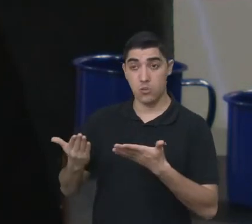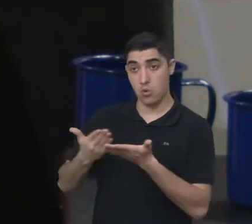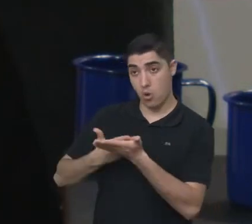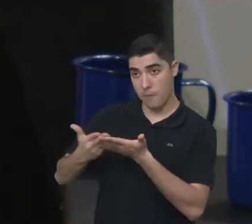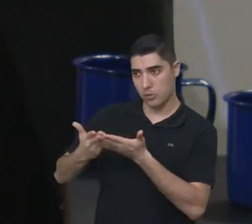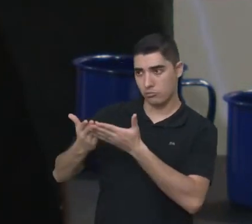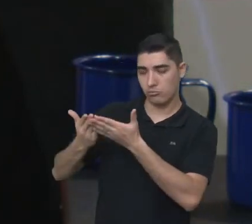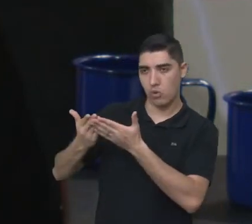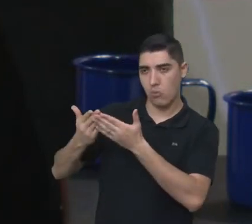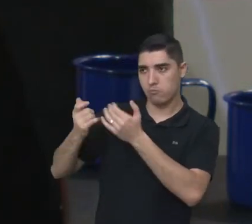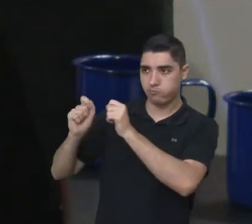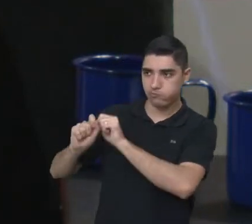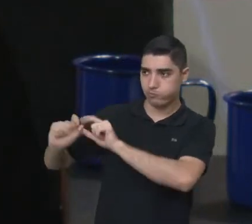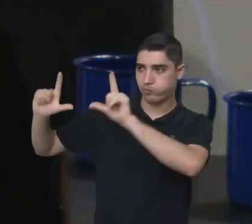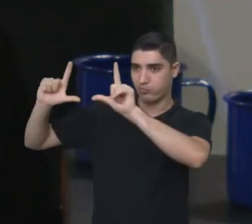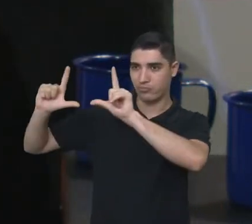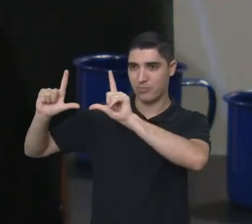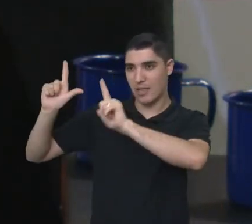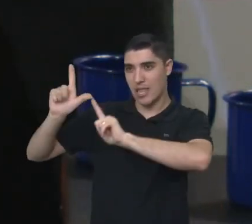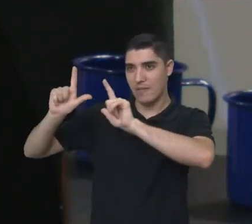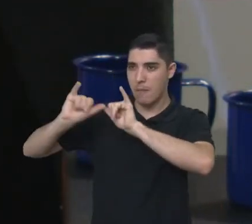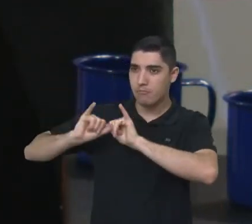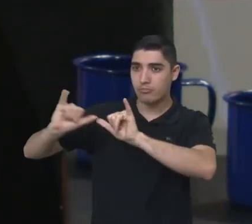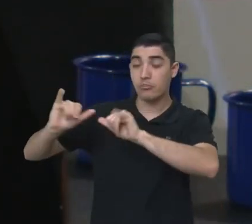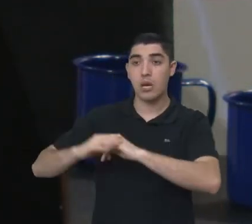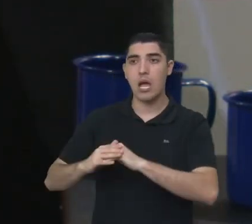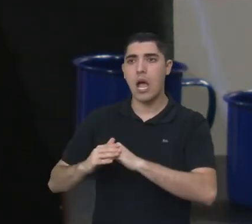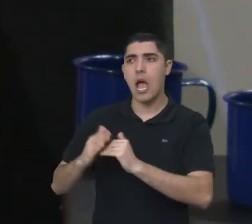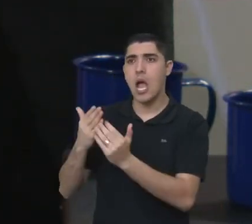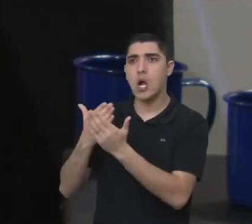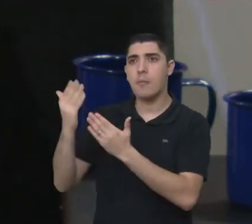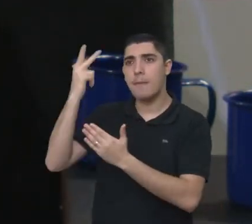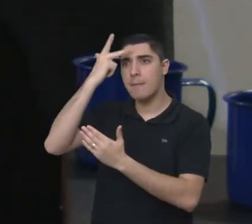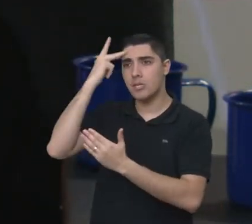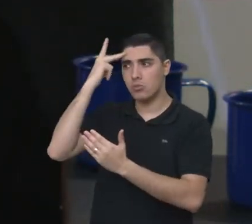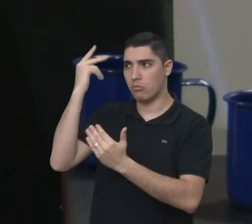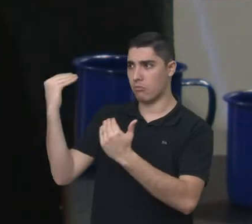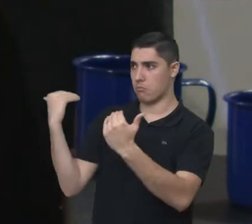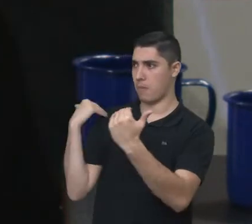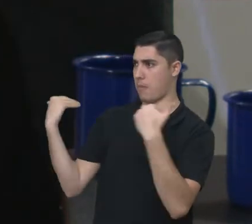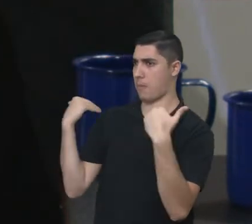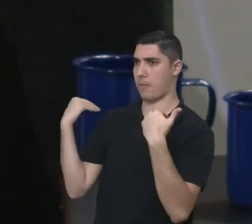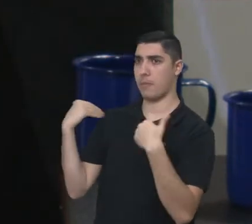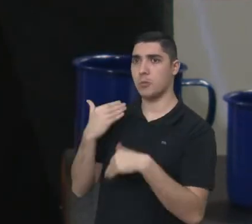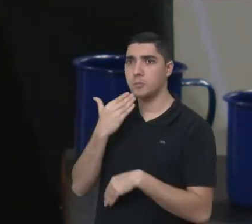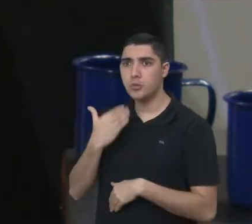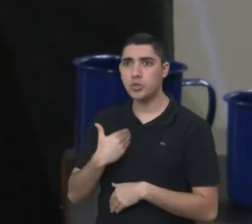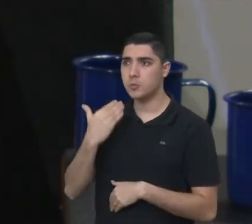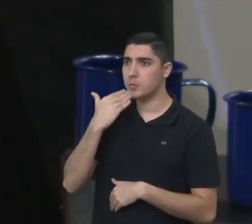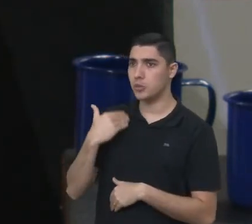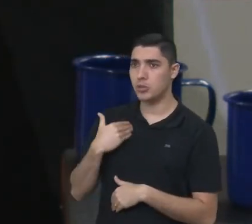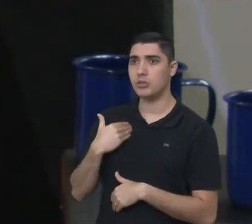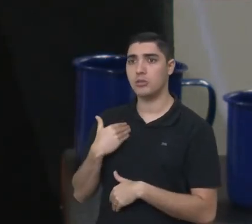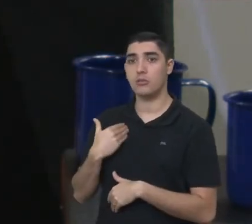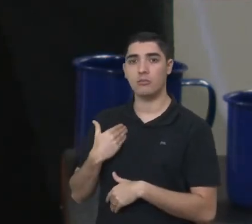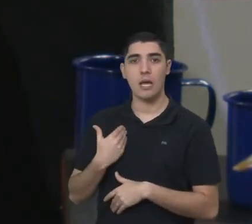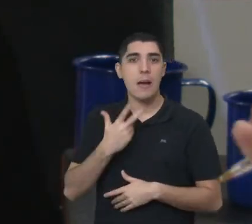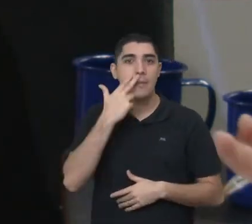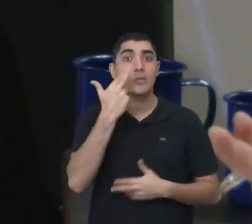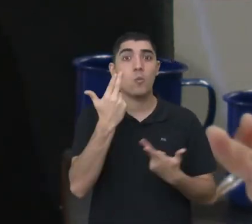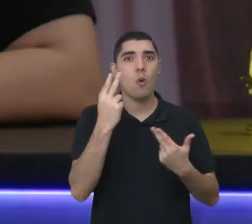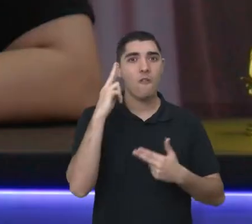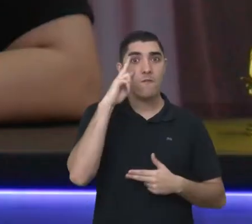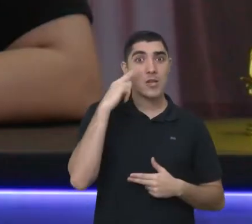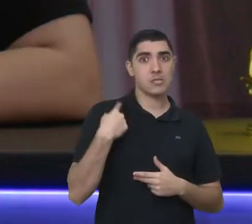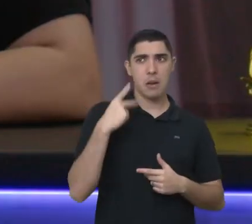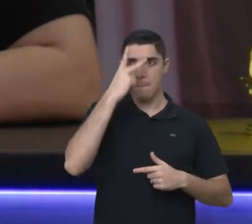ar essa matéria, eu passei a receber encomendas de pessoas desconhecidas, né? E aí eu comecei... Você ganhou uma